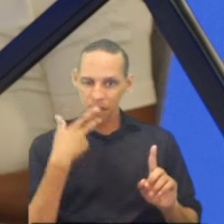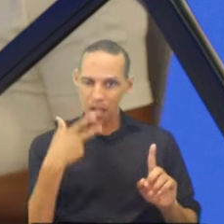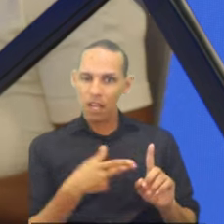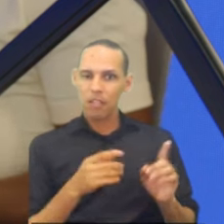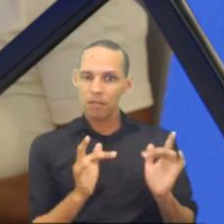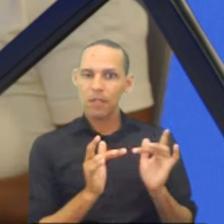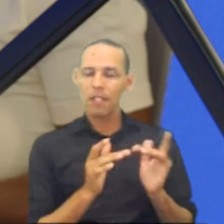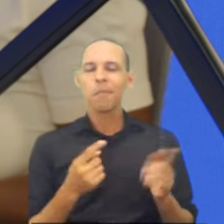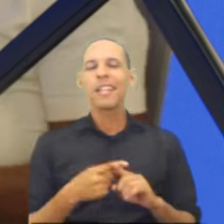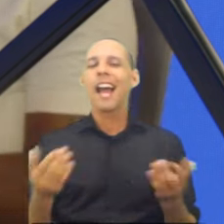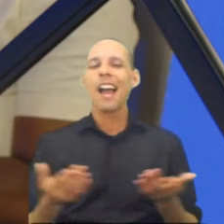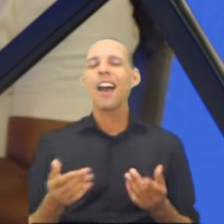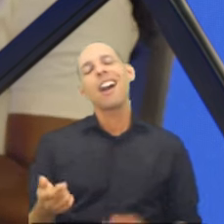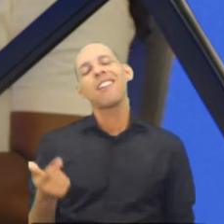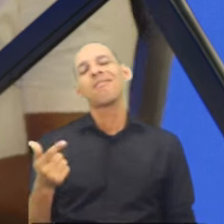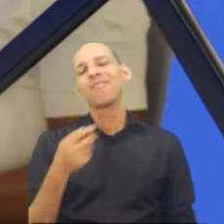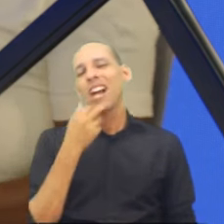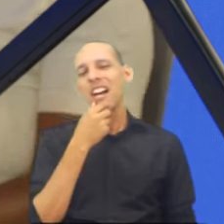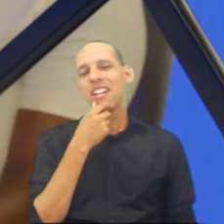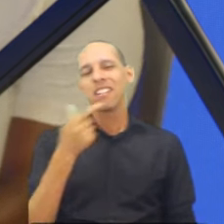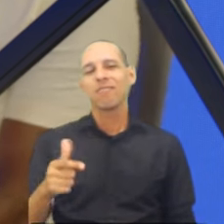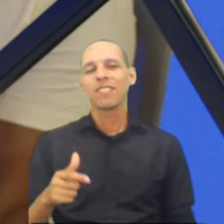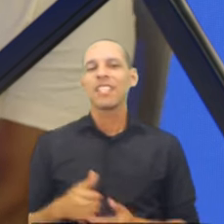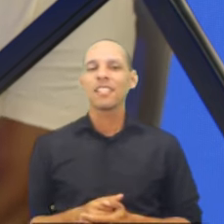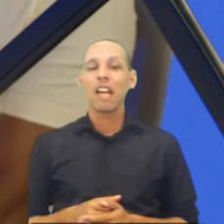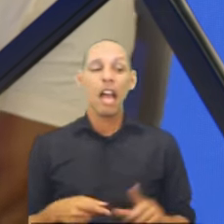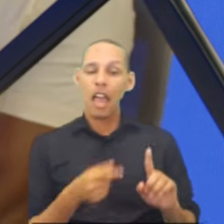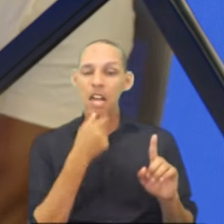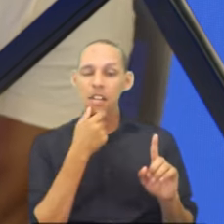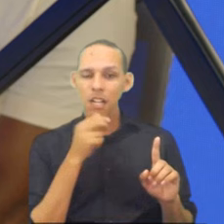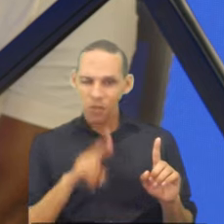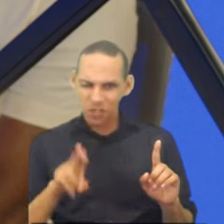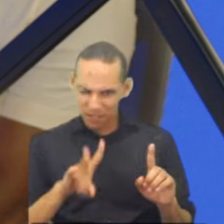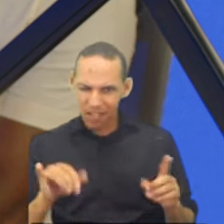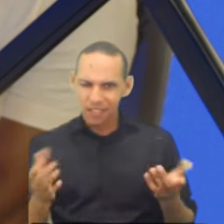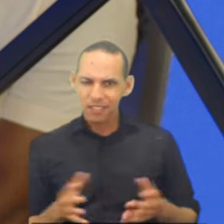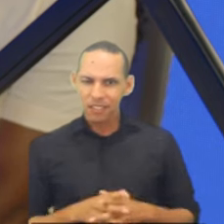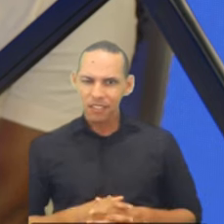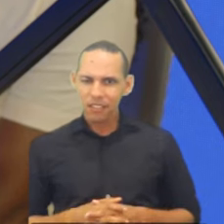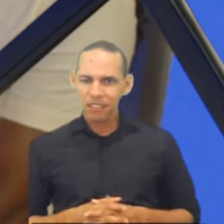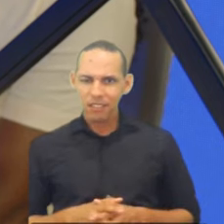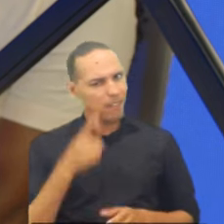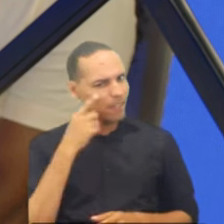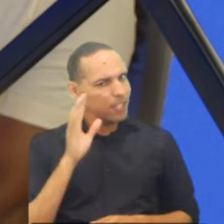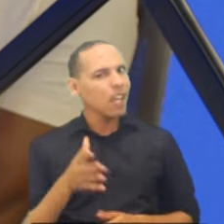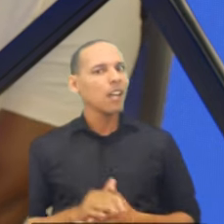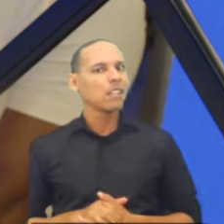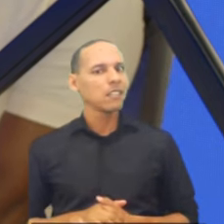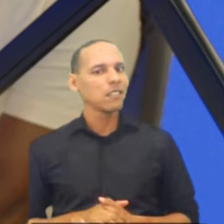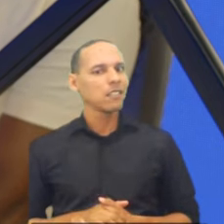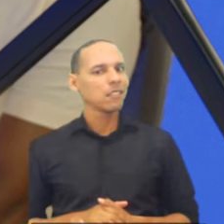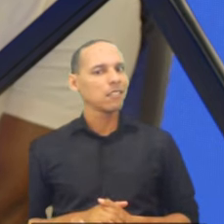ela porque geralmente agora a moda é Ah mas não tem inglês a pessoa vai usar o inglês e eu já vi